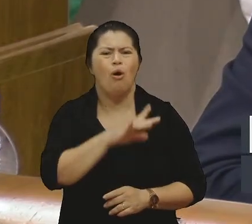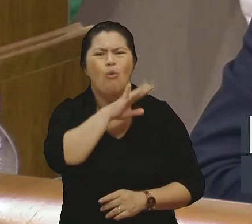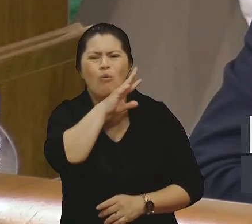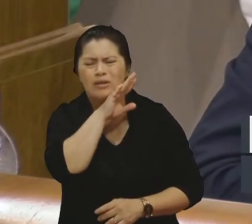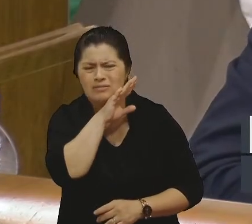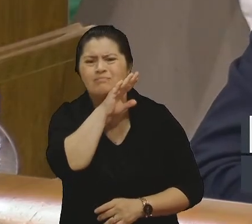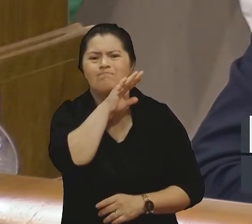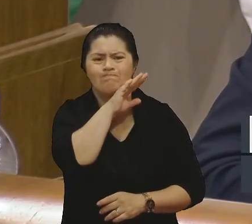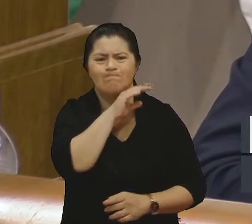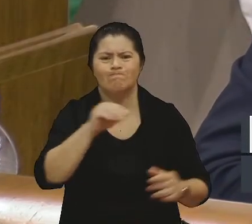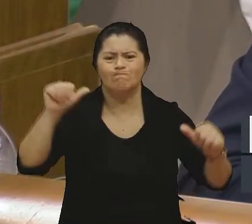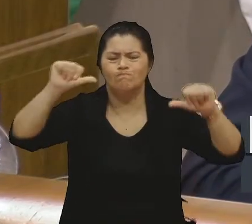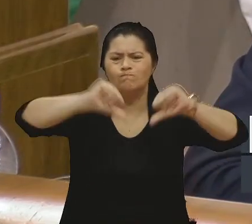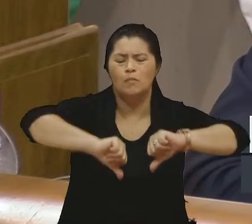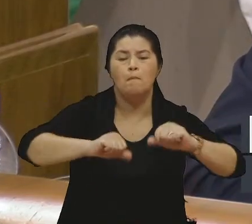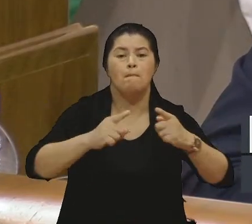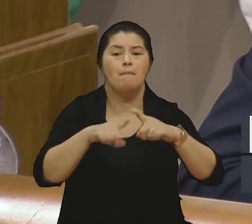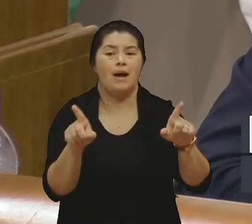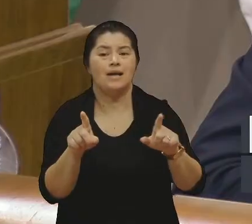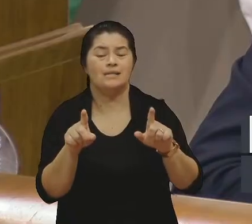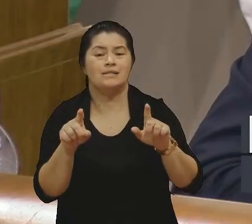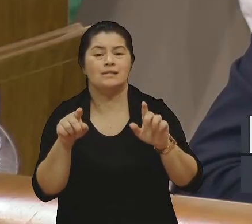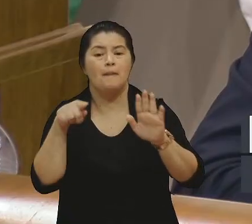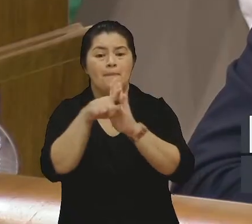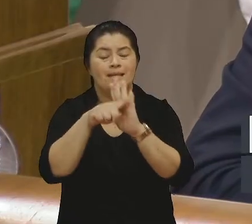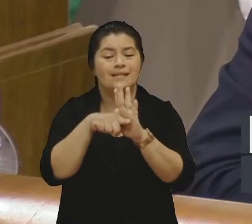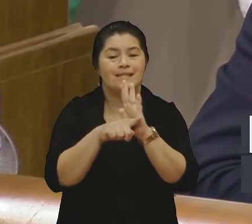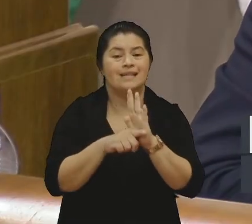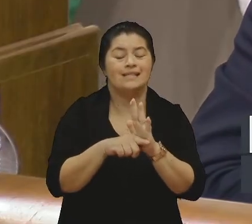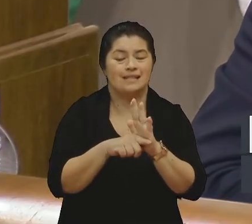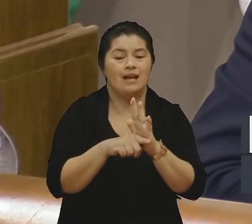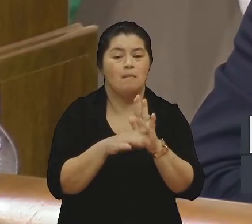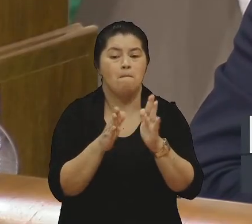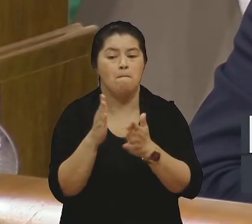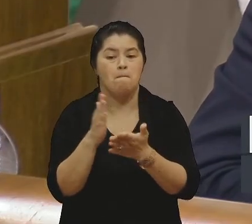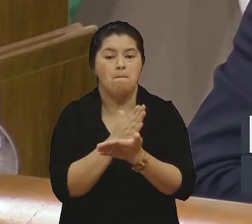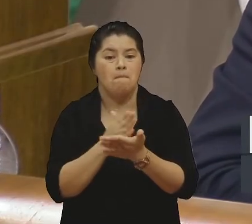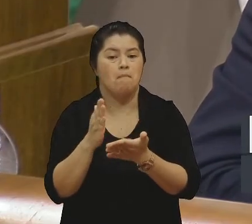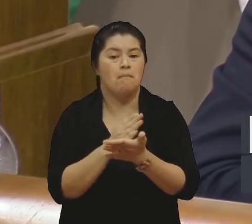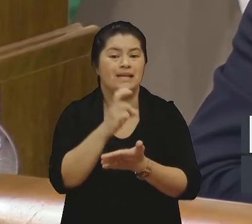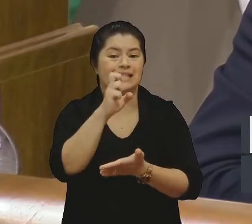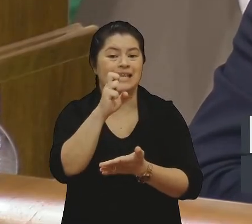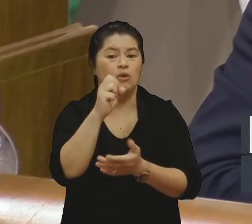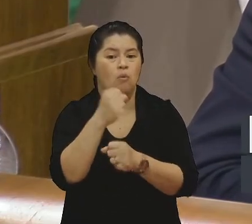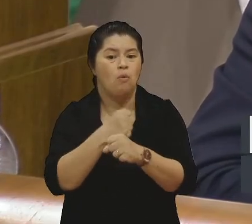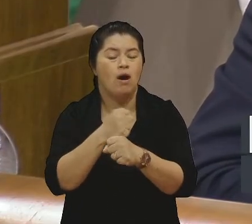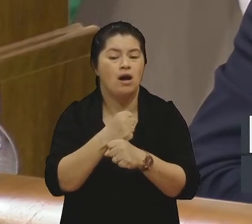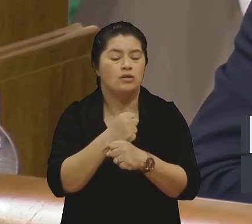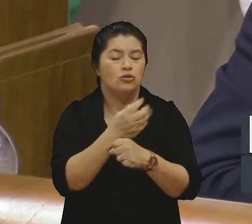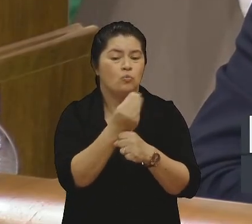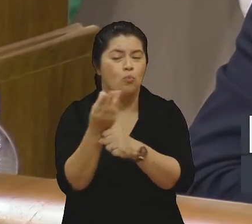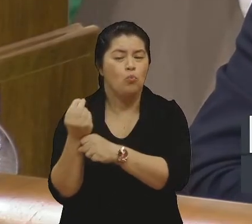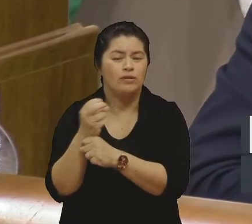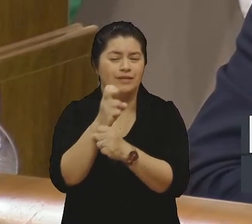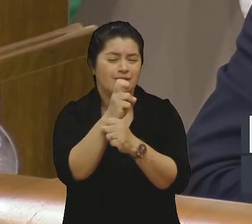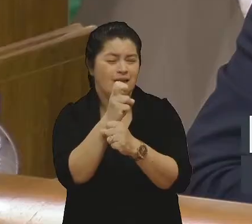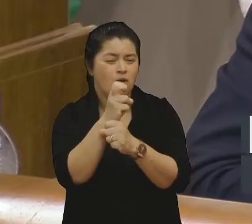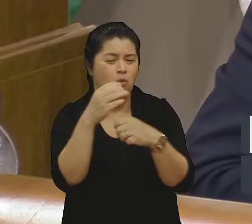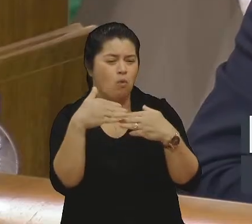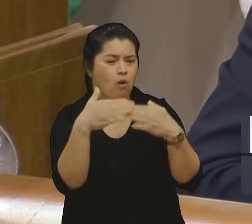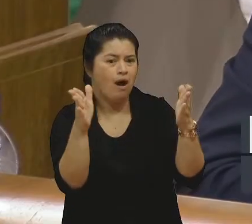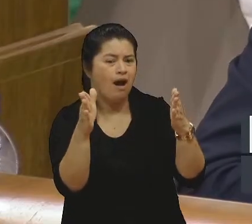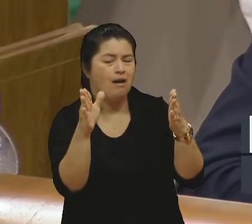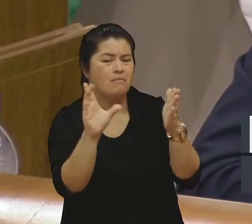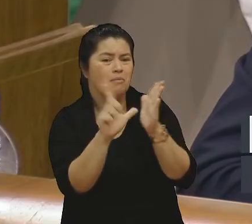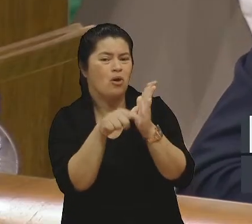A pesquisa mostra que em cada 5 anos, mais da metade das empresas que abrem, elas fecham, né,